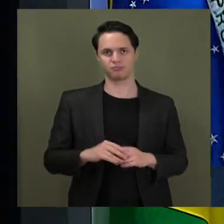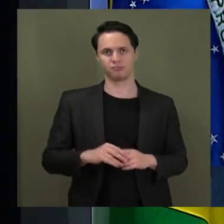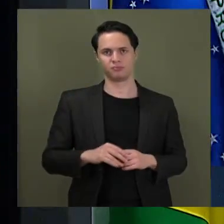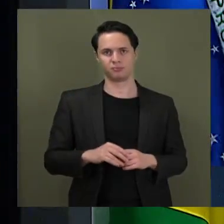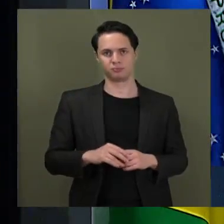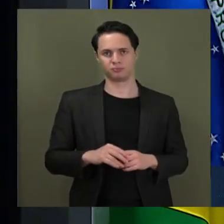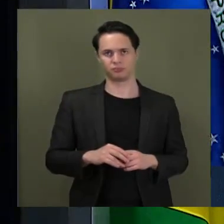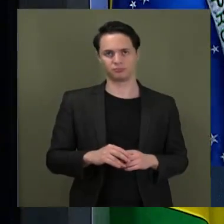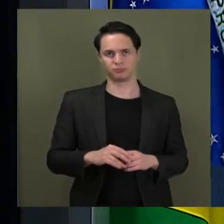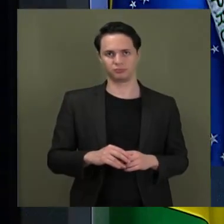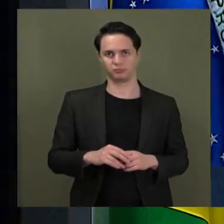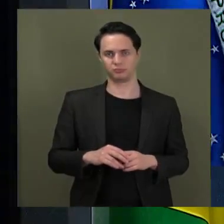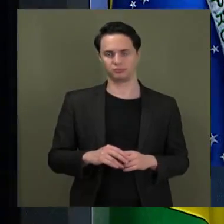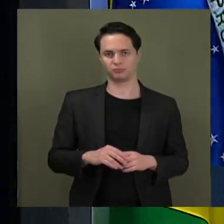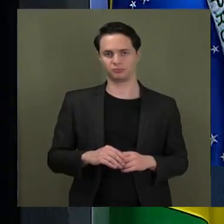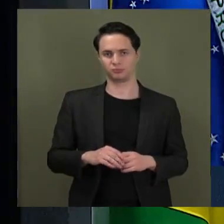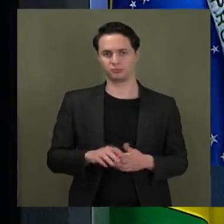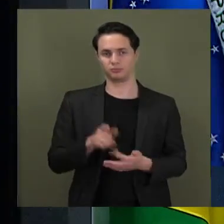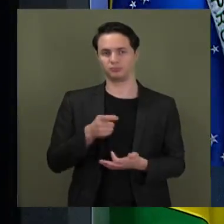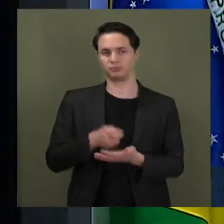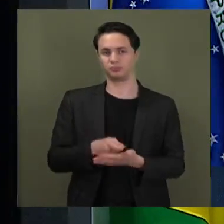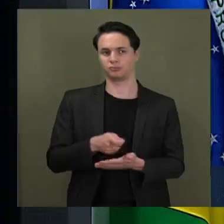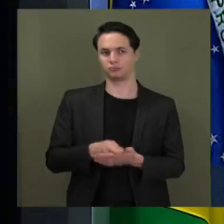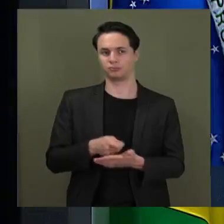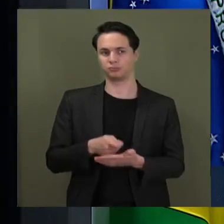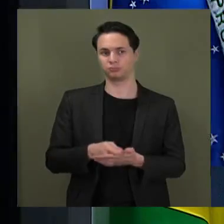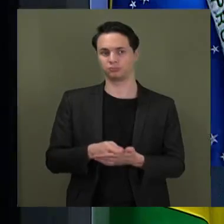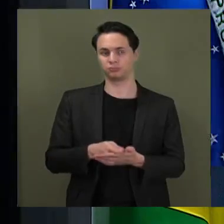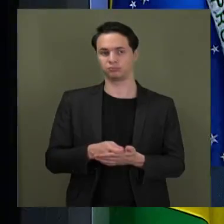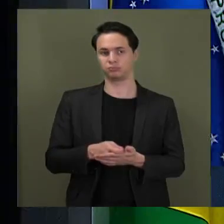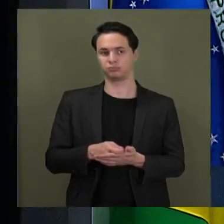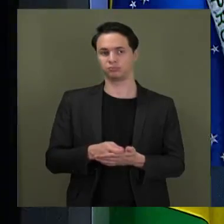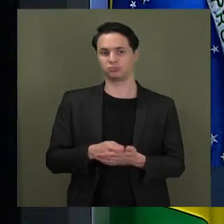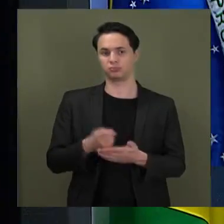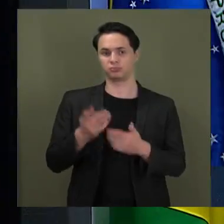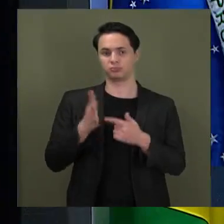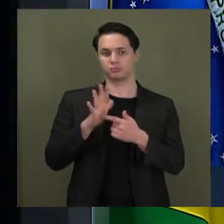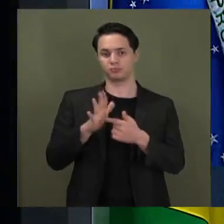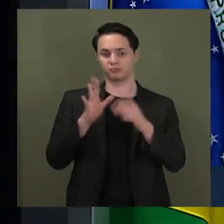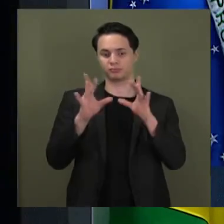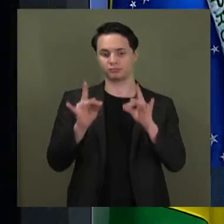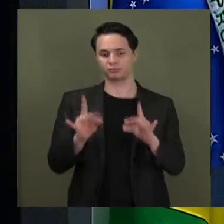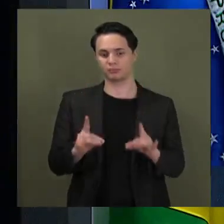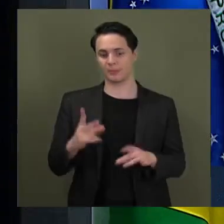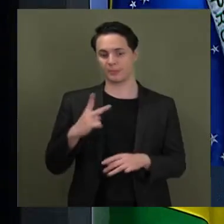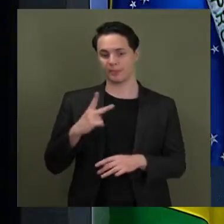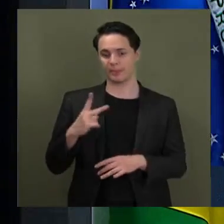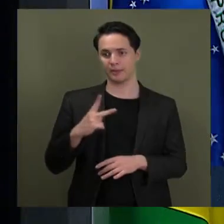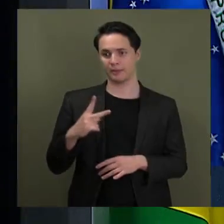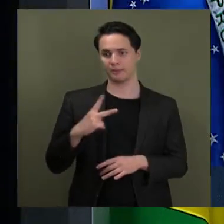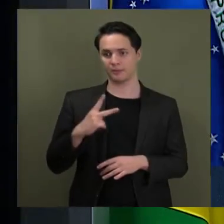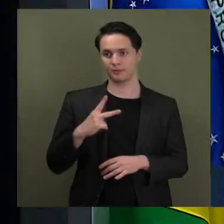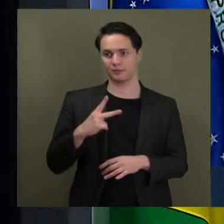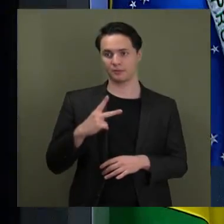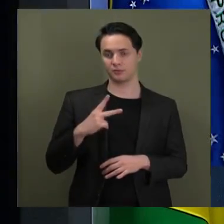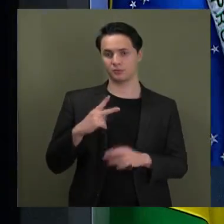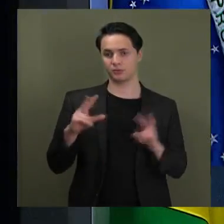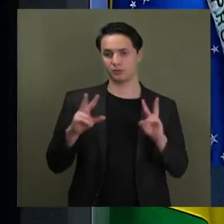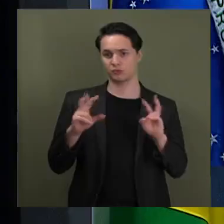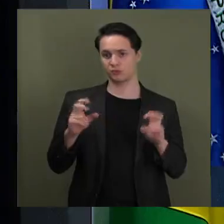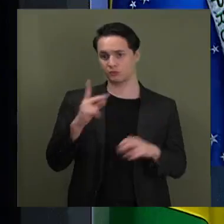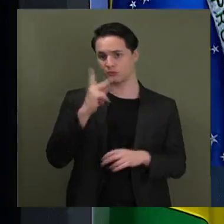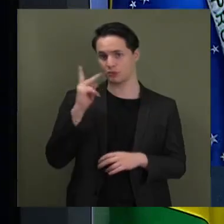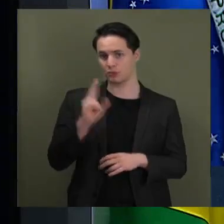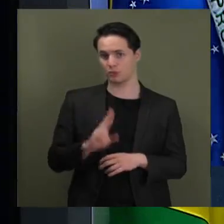Ele exigiu ilegalmente que fossem revelados detalhes pessoais sobre usuários